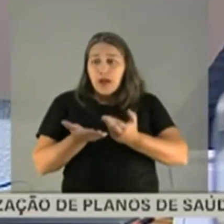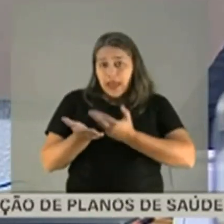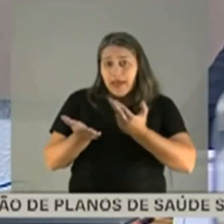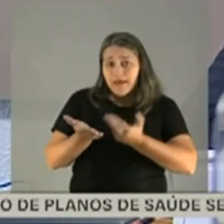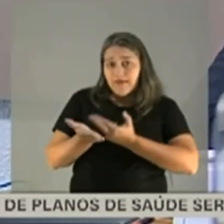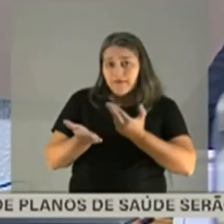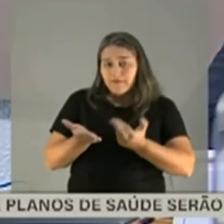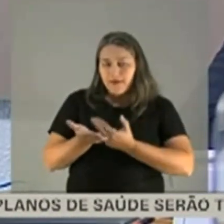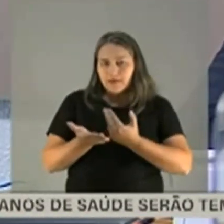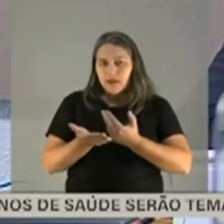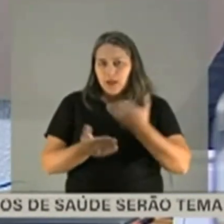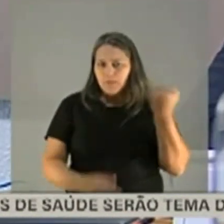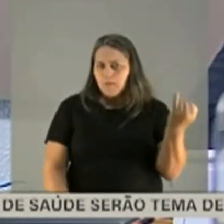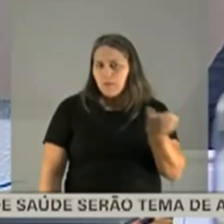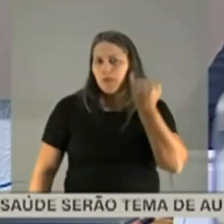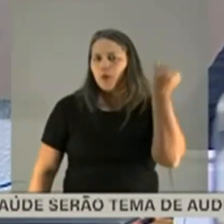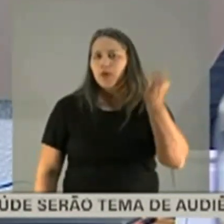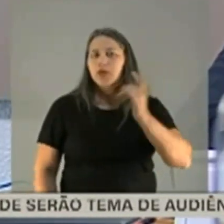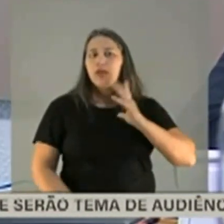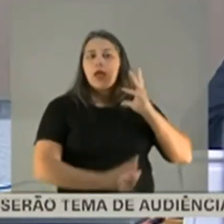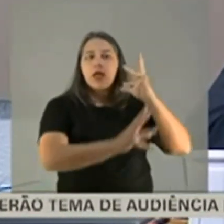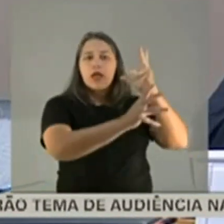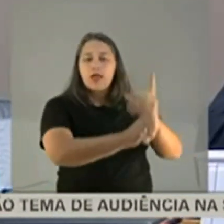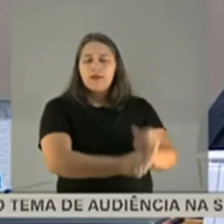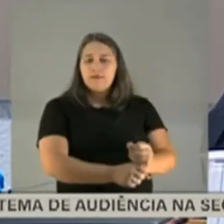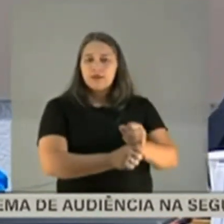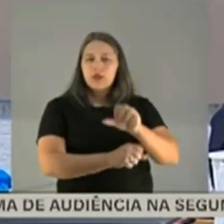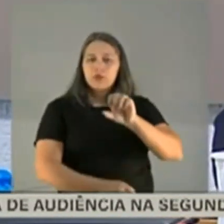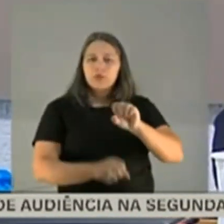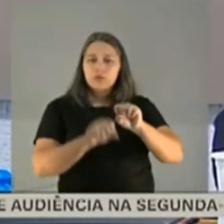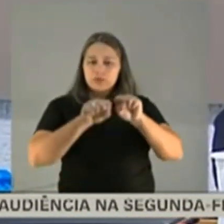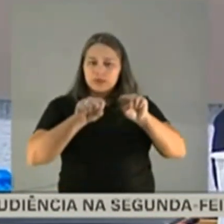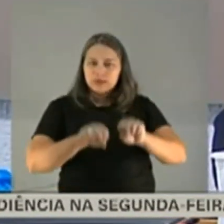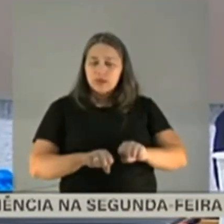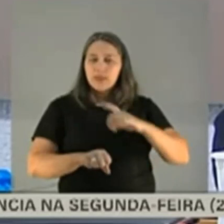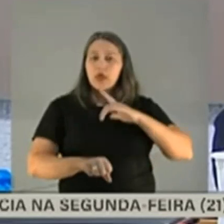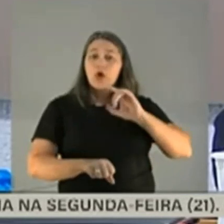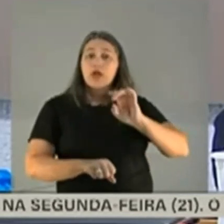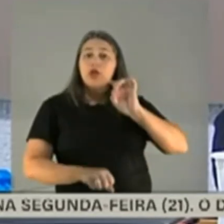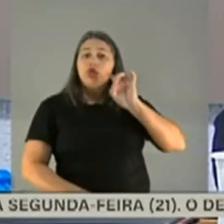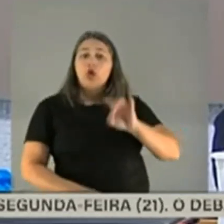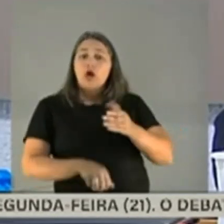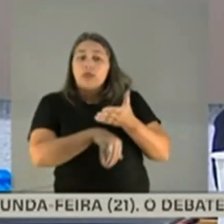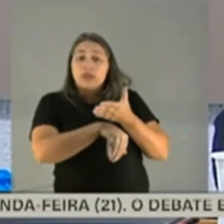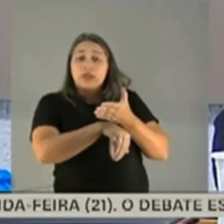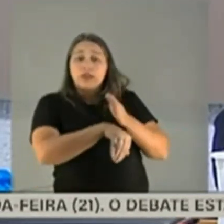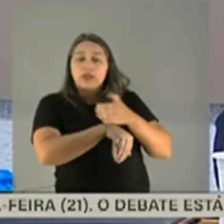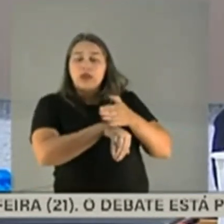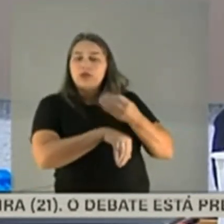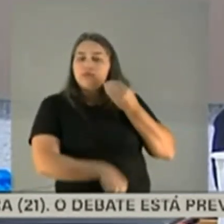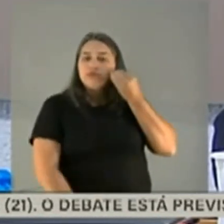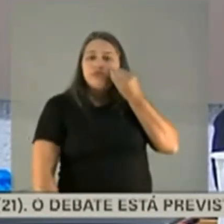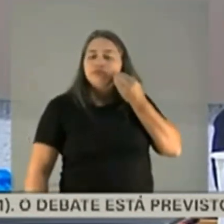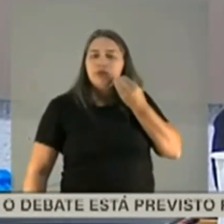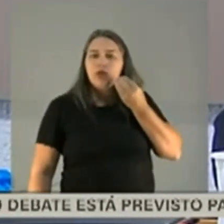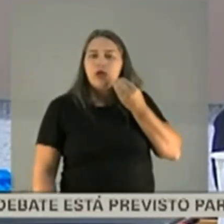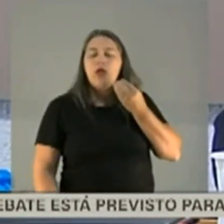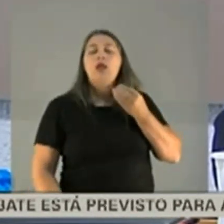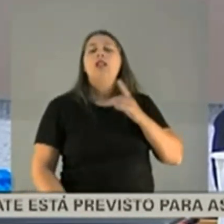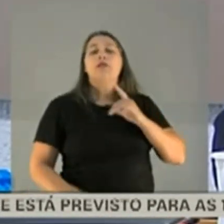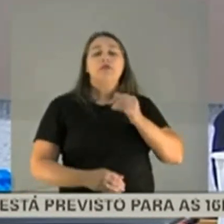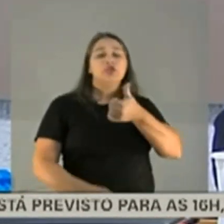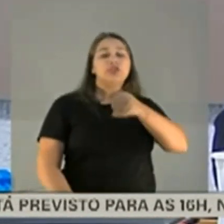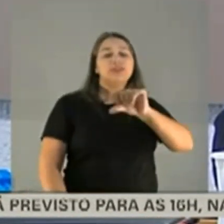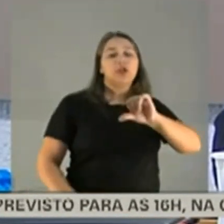índice de impacto, uma revisão sistemática com meta-análises só de ensaios clínicos randomizados. Foram 19